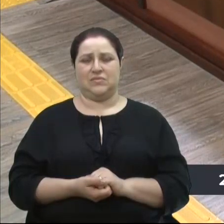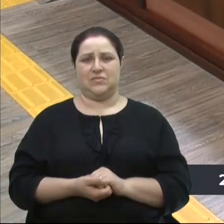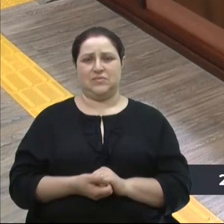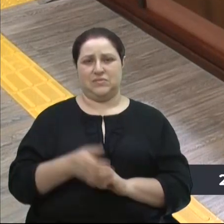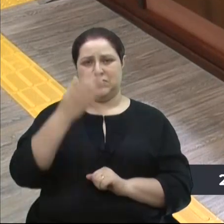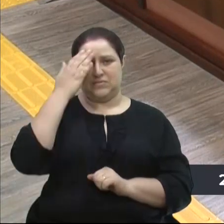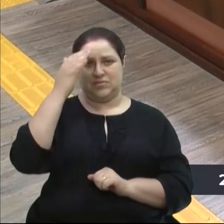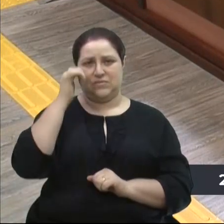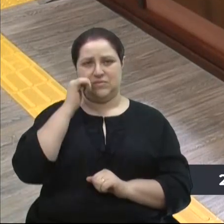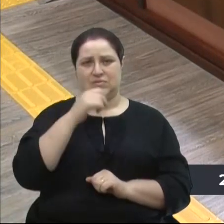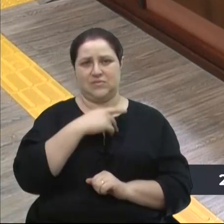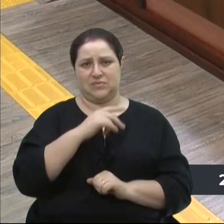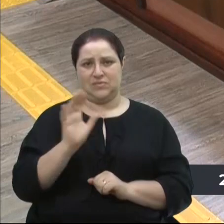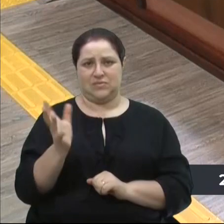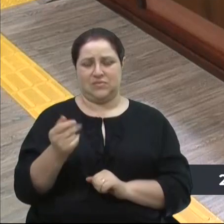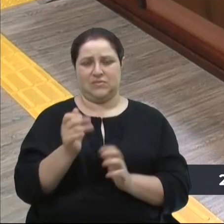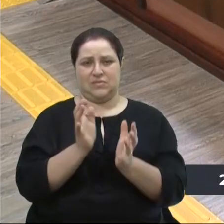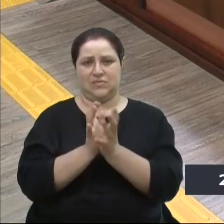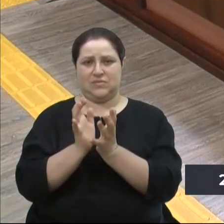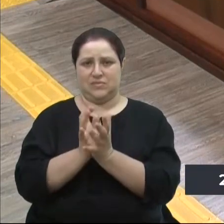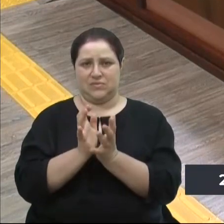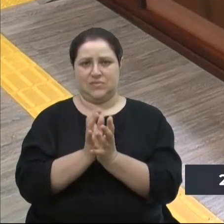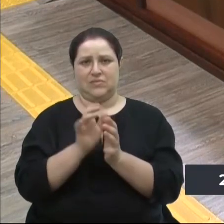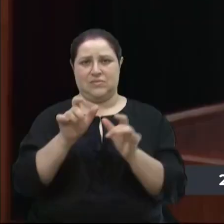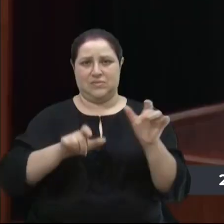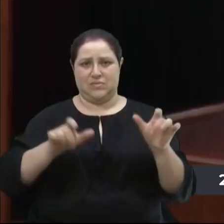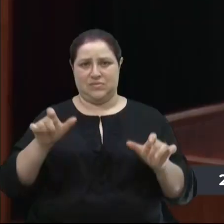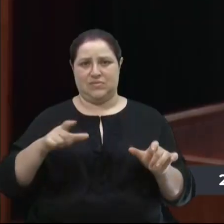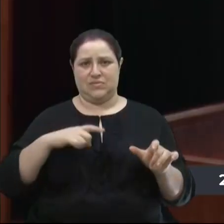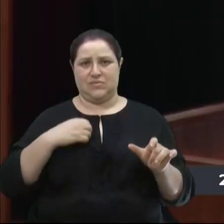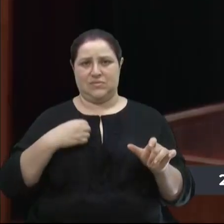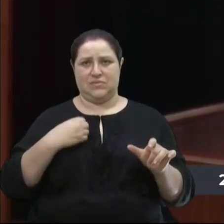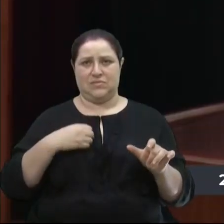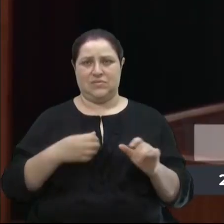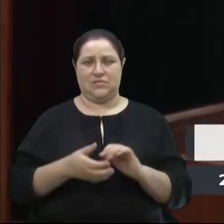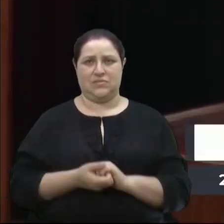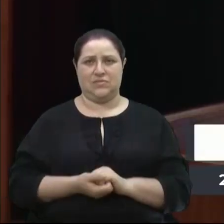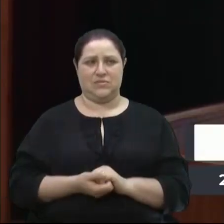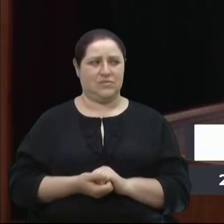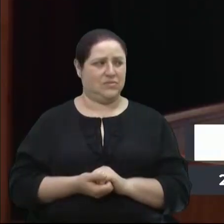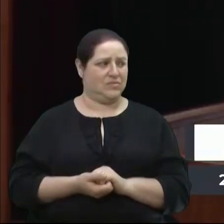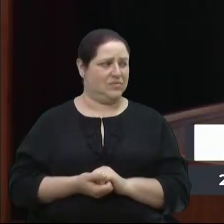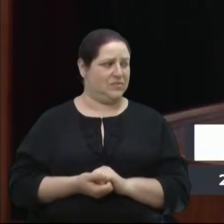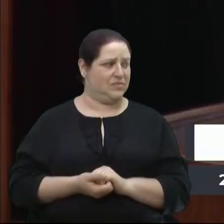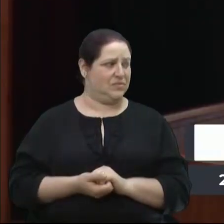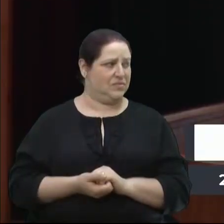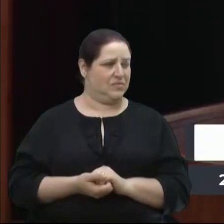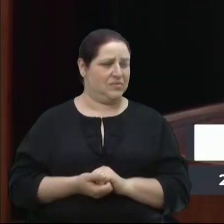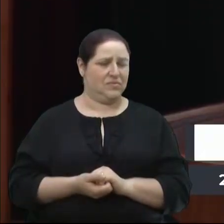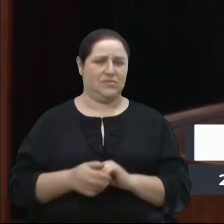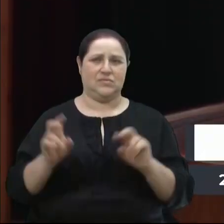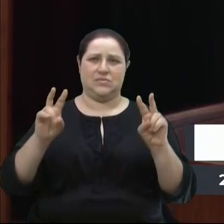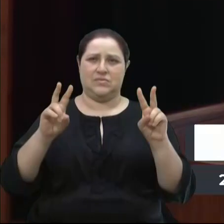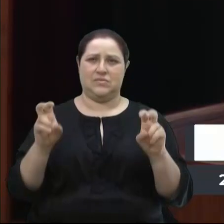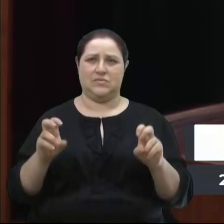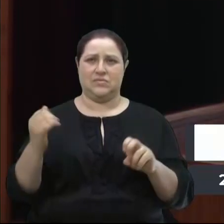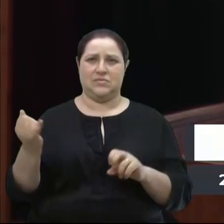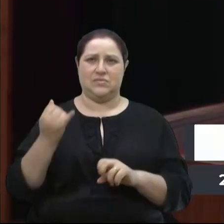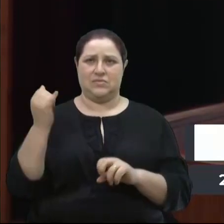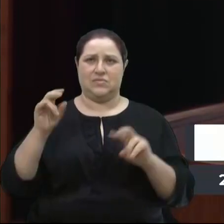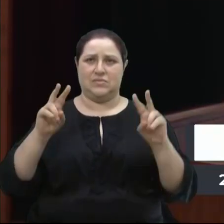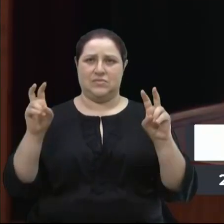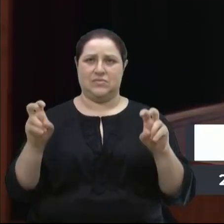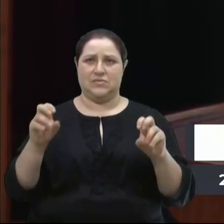Obrigado, senhora presidente, queridos colegas, pessoas presentes. Bom, eu trago aqui um assunto importante a respeito